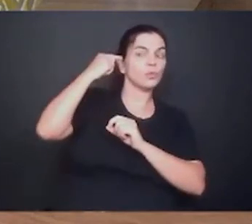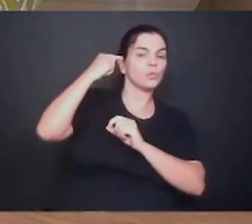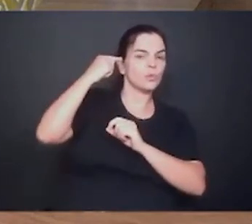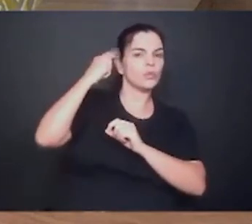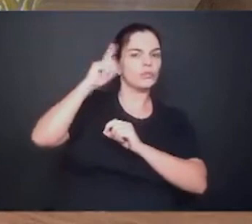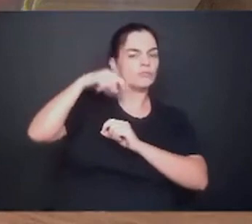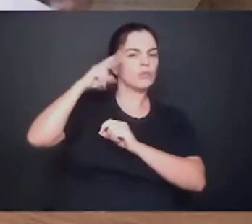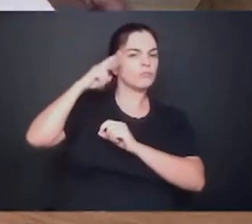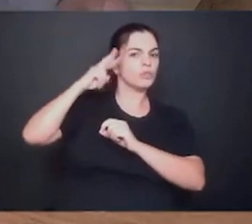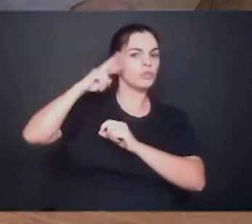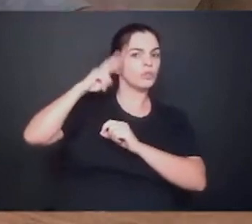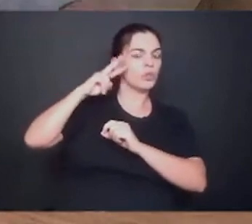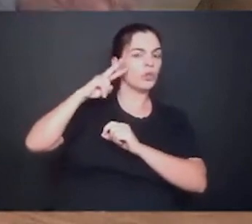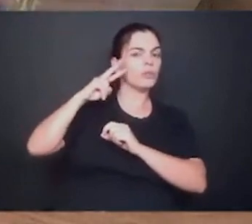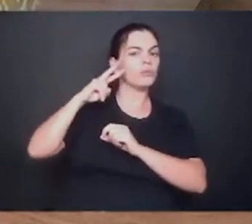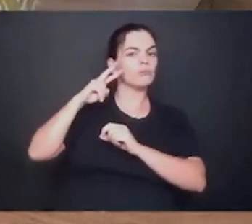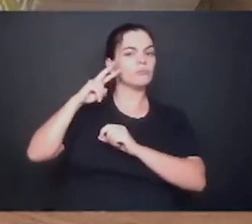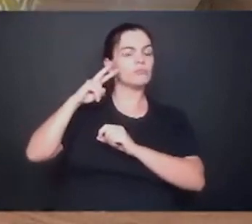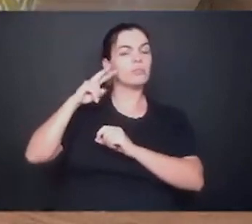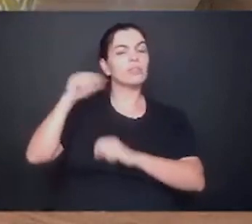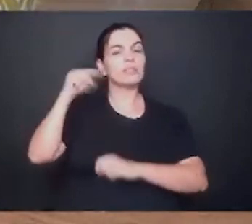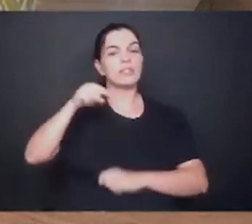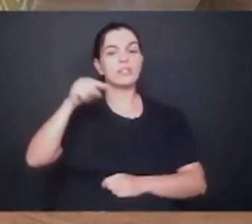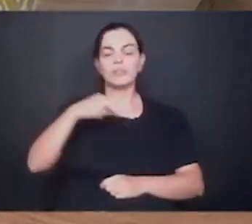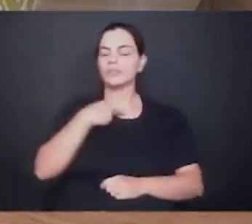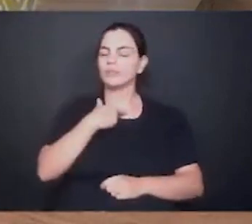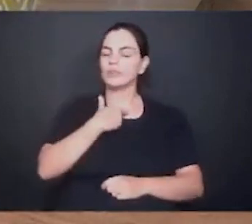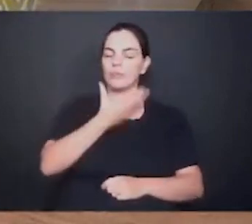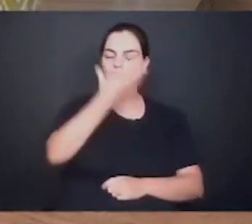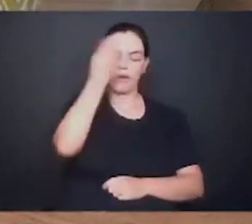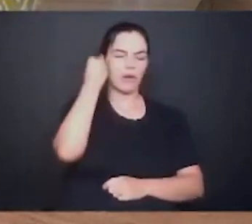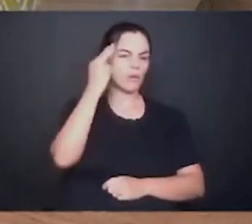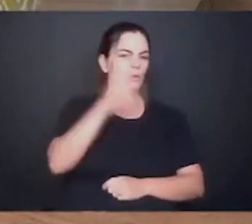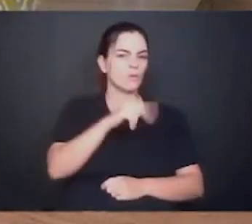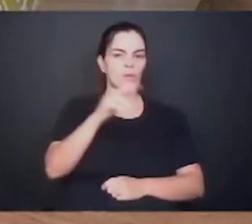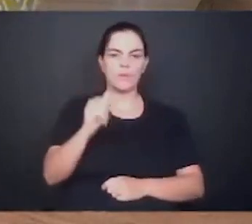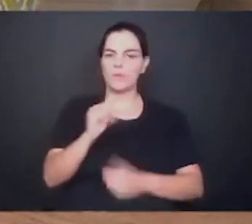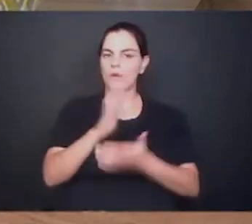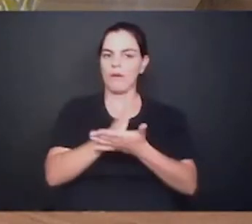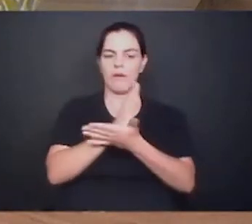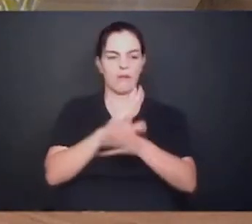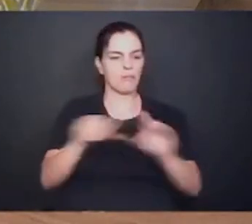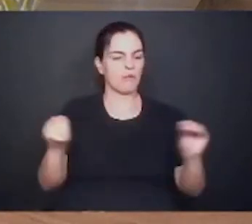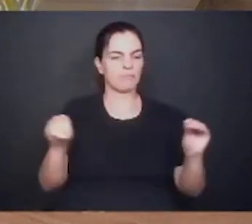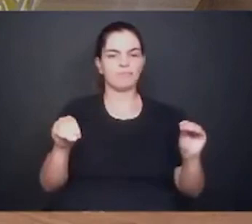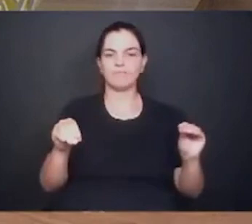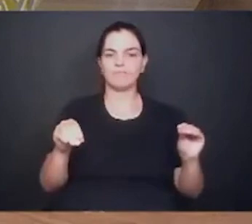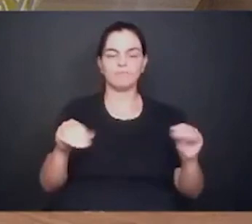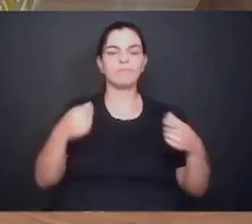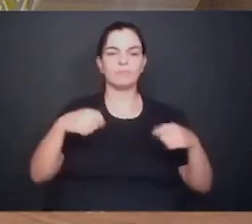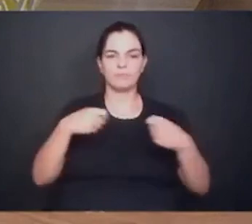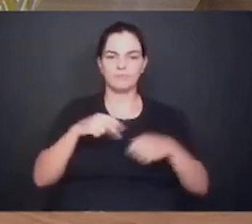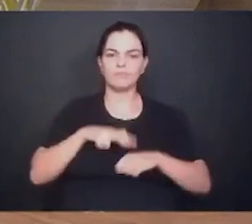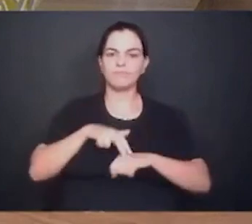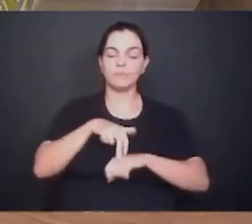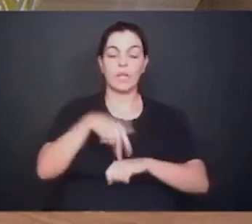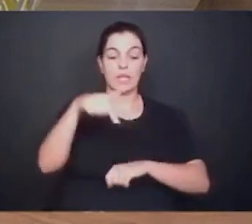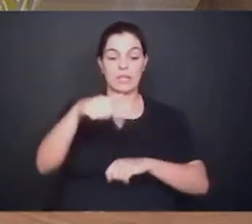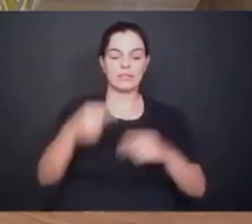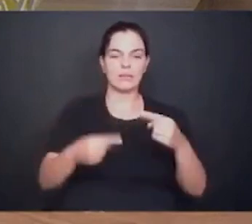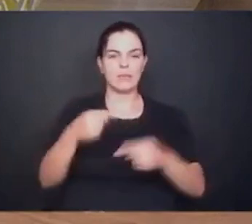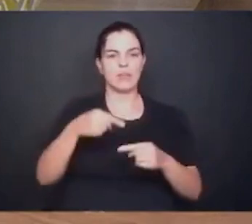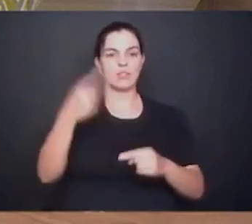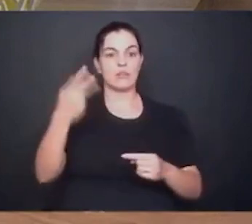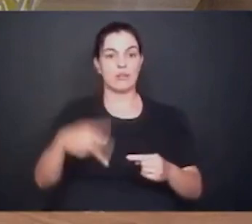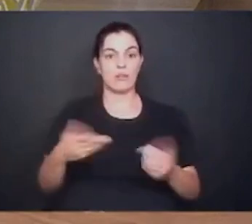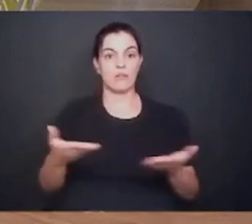esse protagonismo não pode nunca ser apagado. E para finalizar, eu quero dizer que esses debates no mês de novembro não dizem respeito